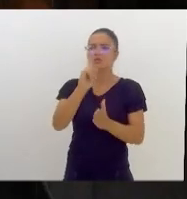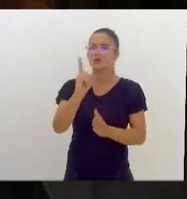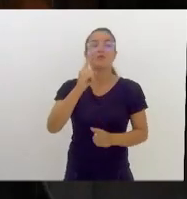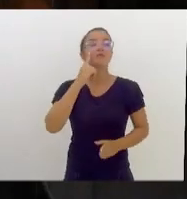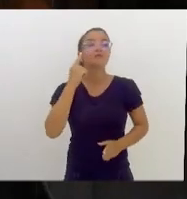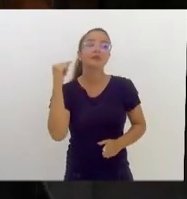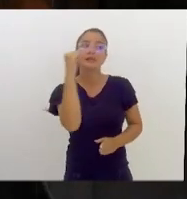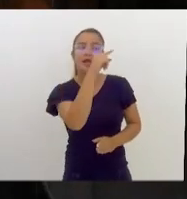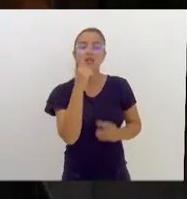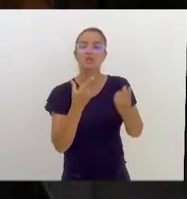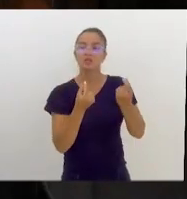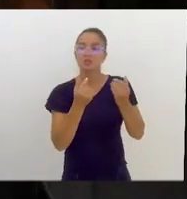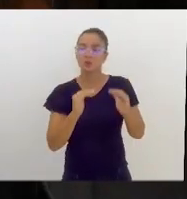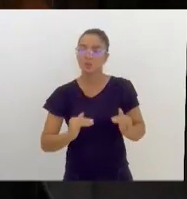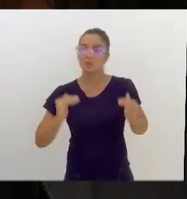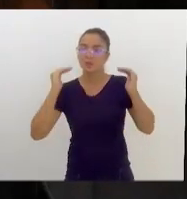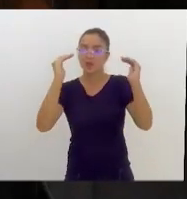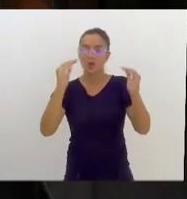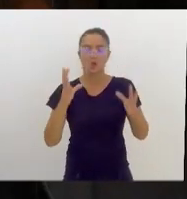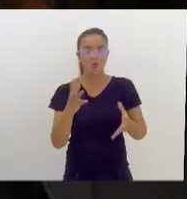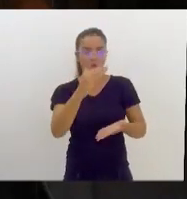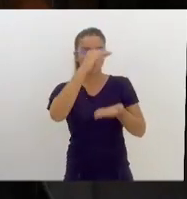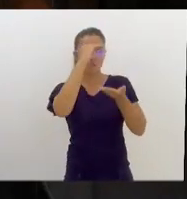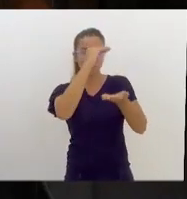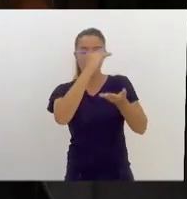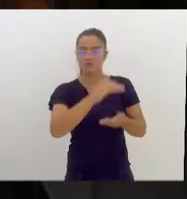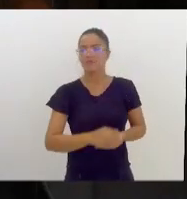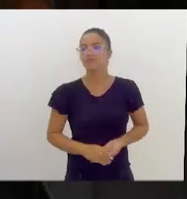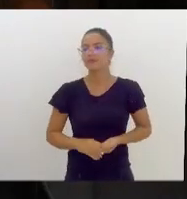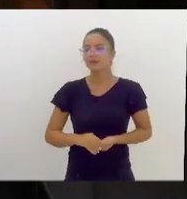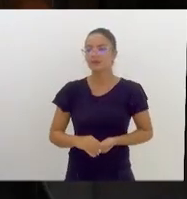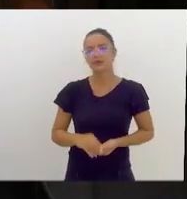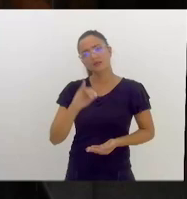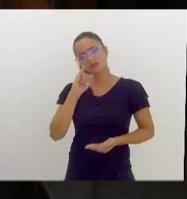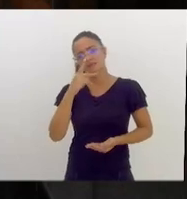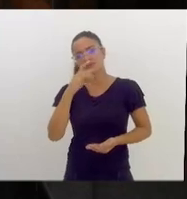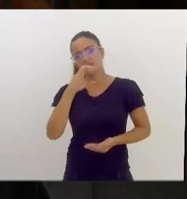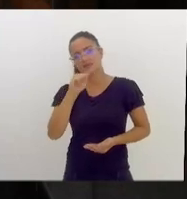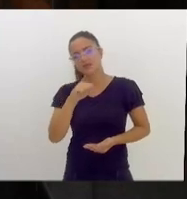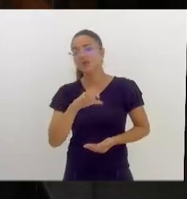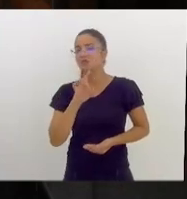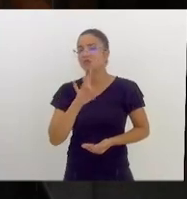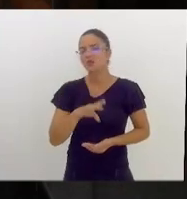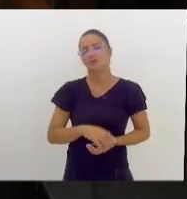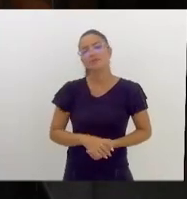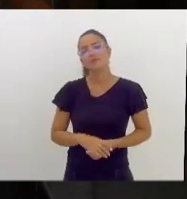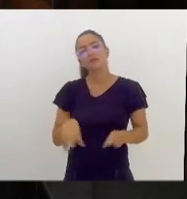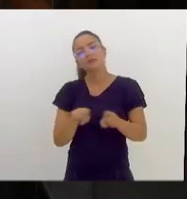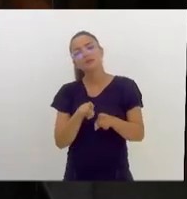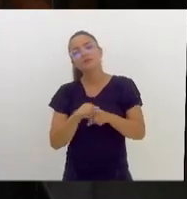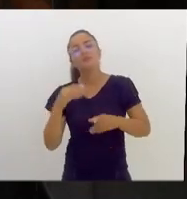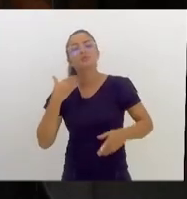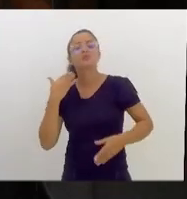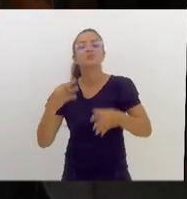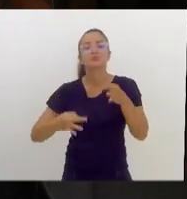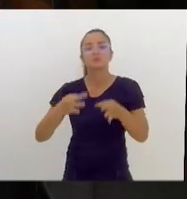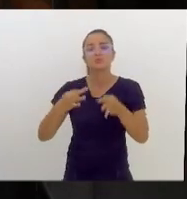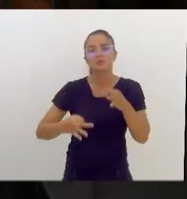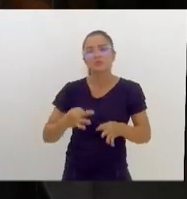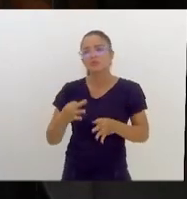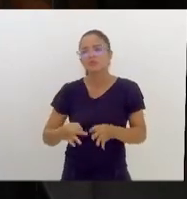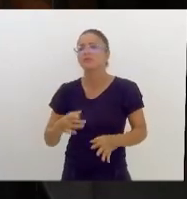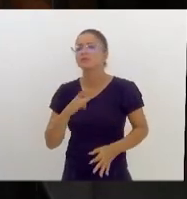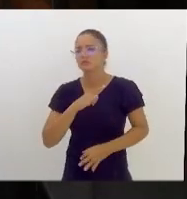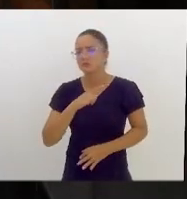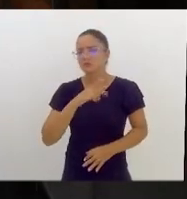seja somente o IPCA. E no campo jurídico, com os fundamentos que está lá escrito